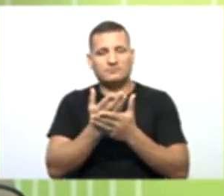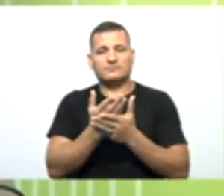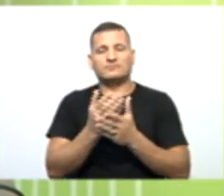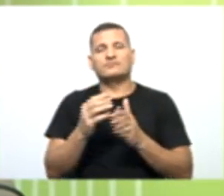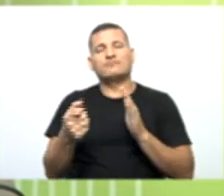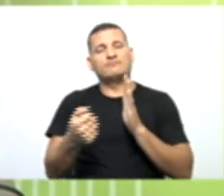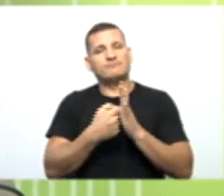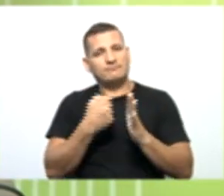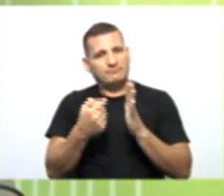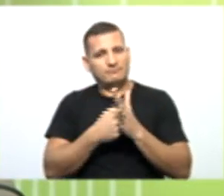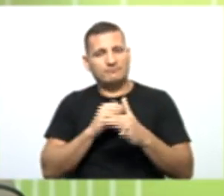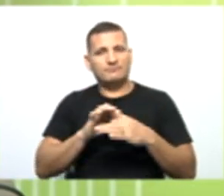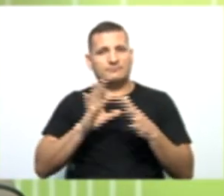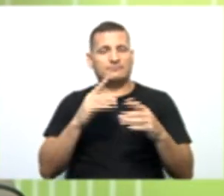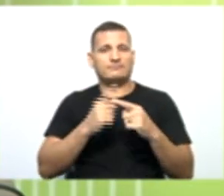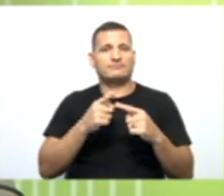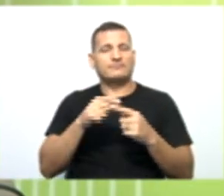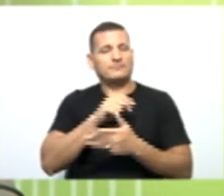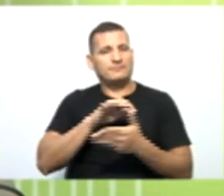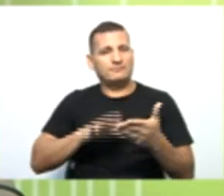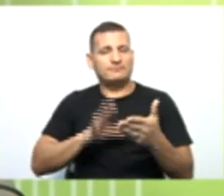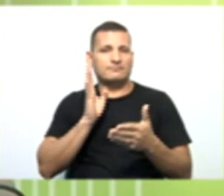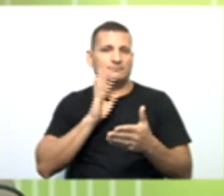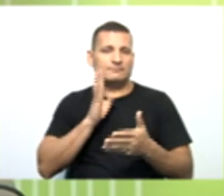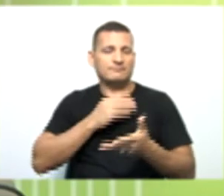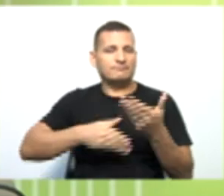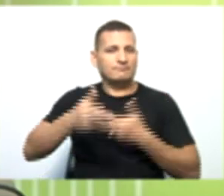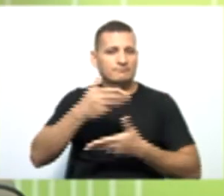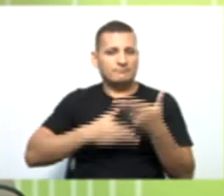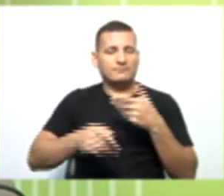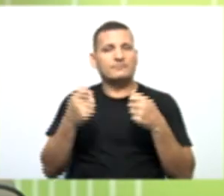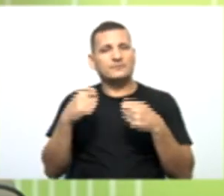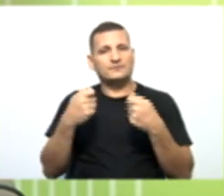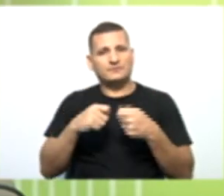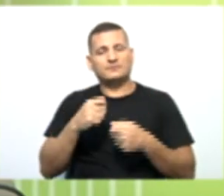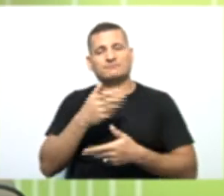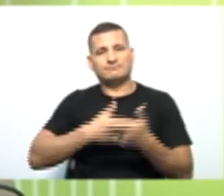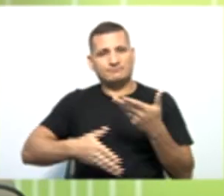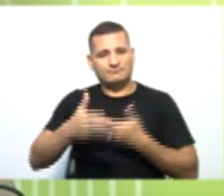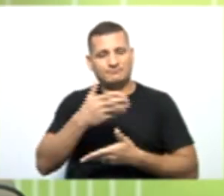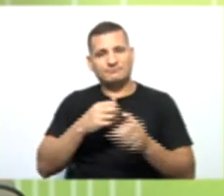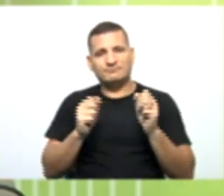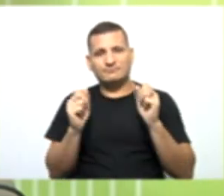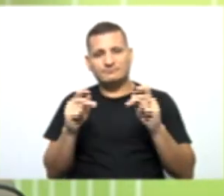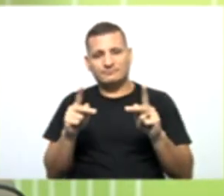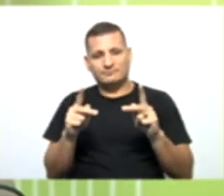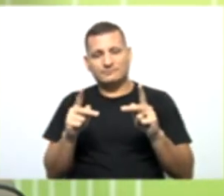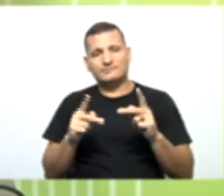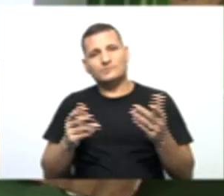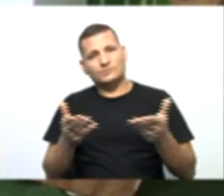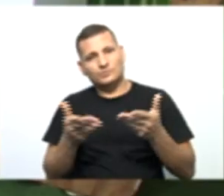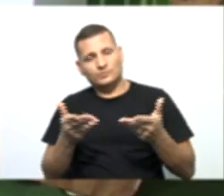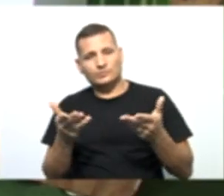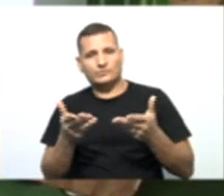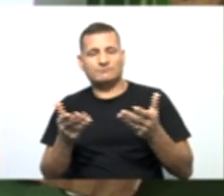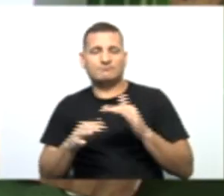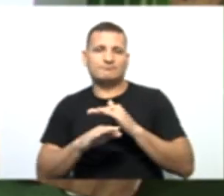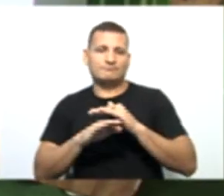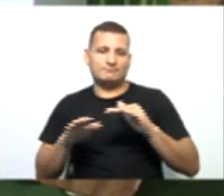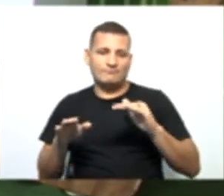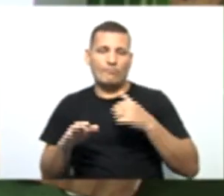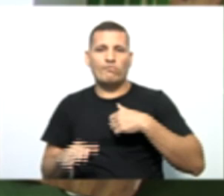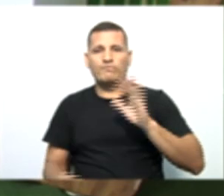nossas atividades, elas estão muito bacanas, muito interativas e a gente precisa muito dessa interação, ok? Por hoje a gente fica aqui, eu